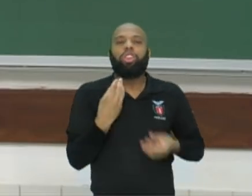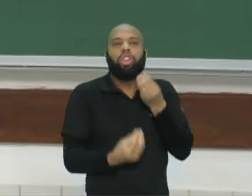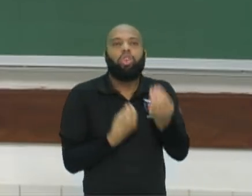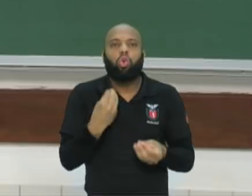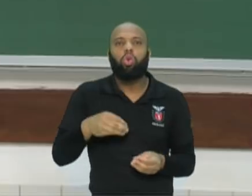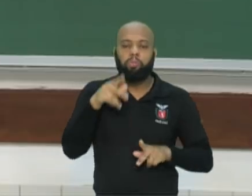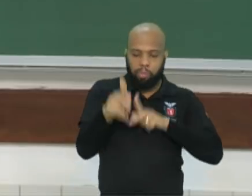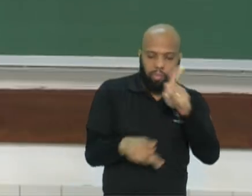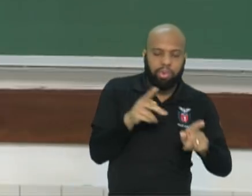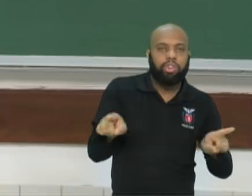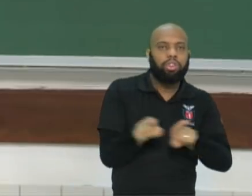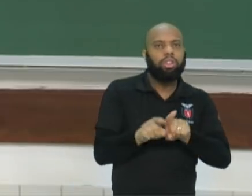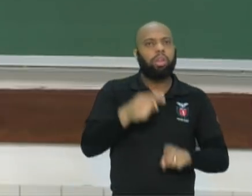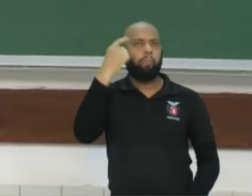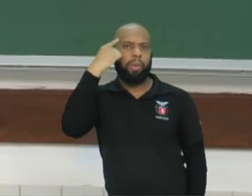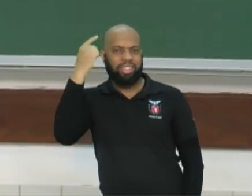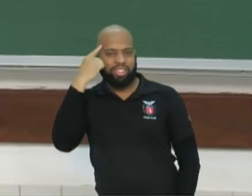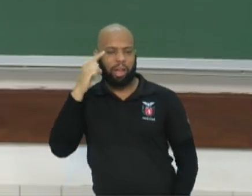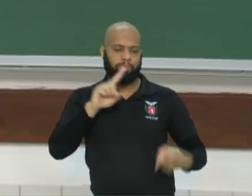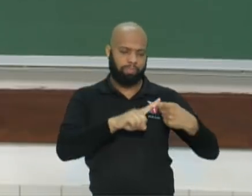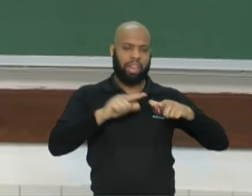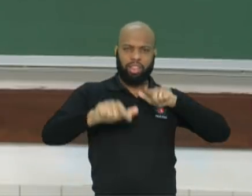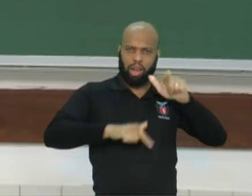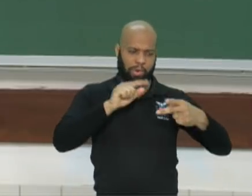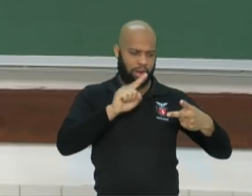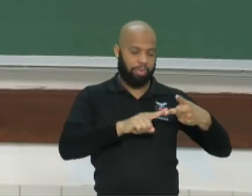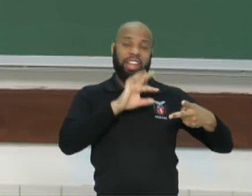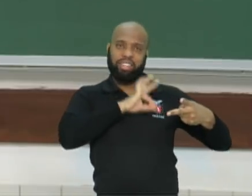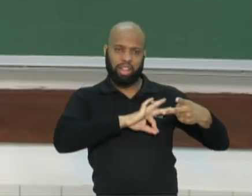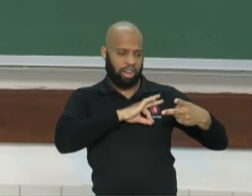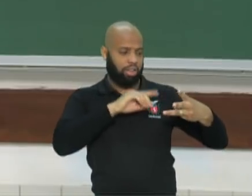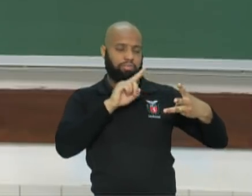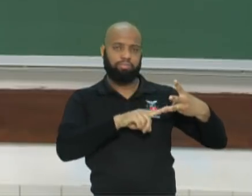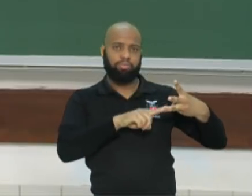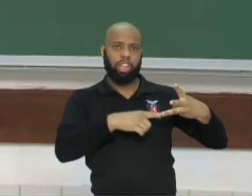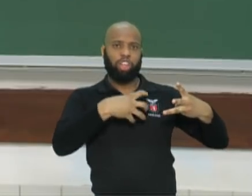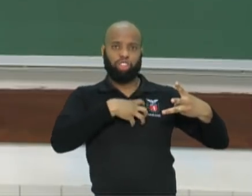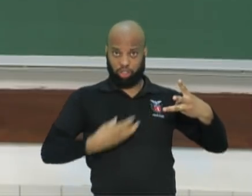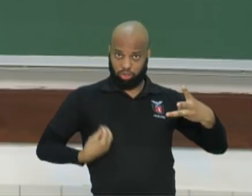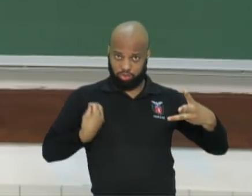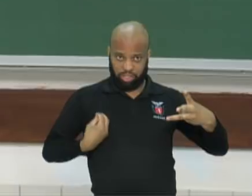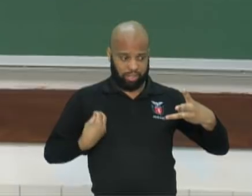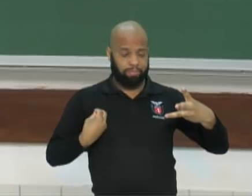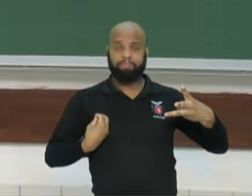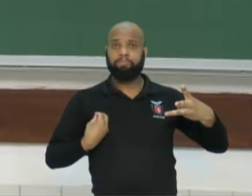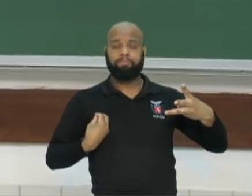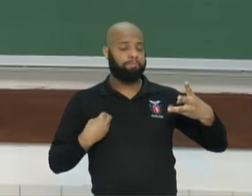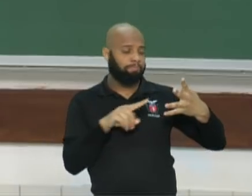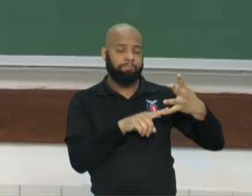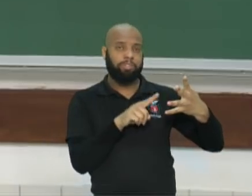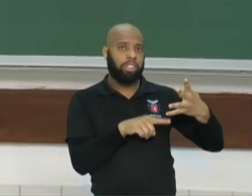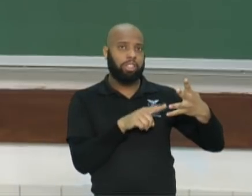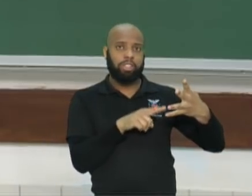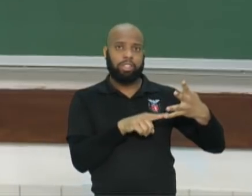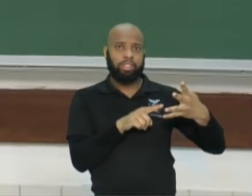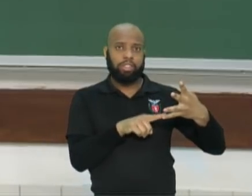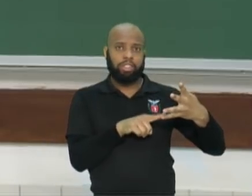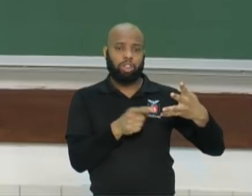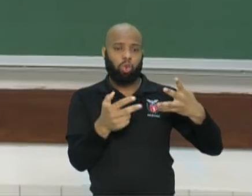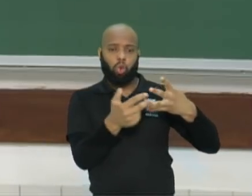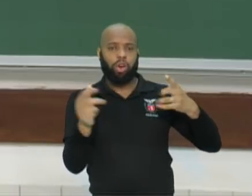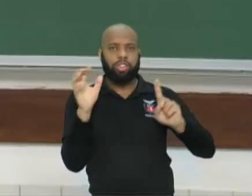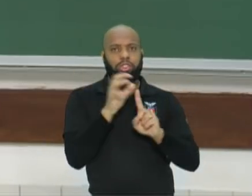população e pensar em trabalho, renda e modos de viver e